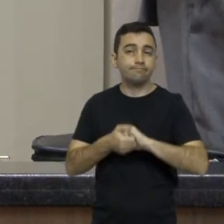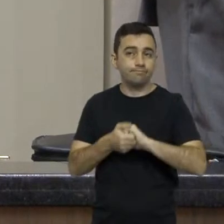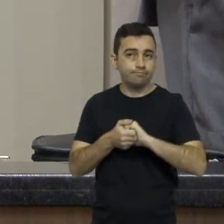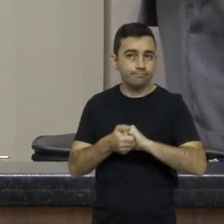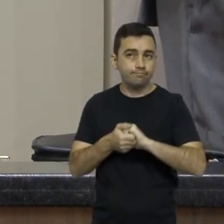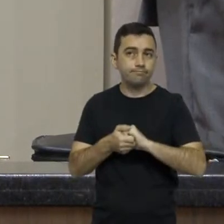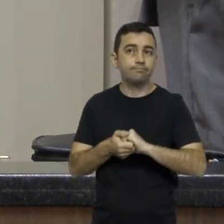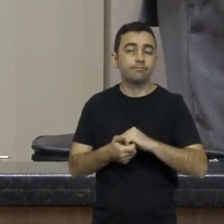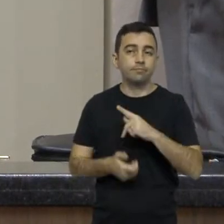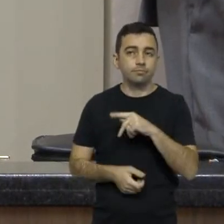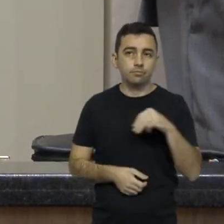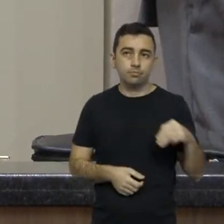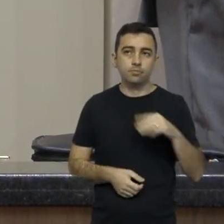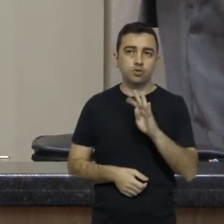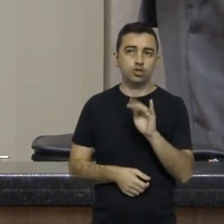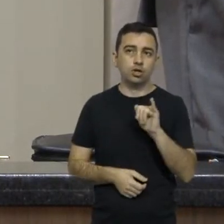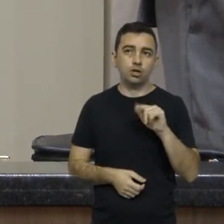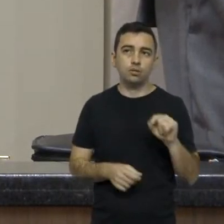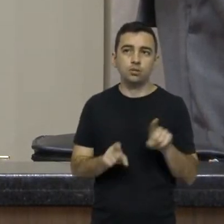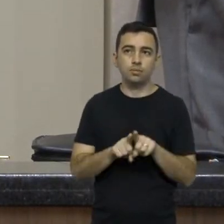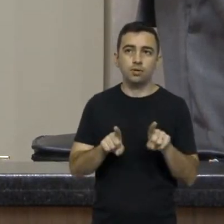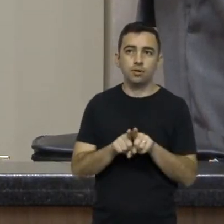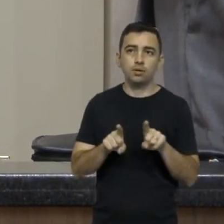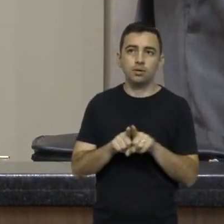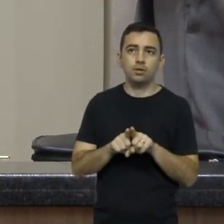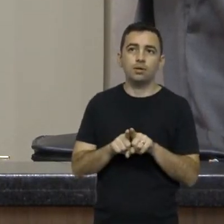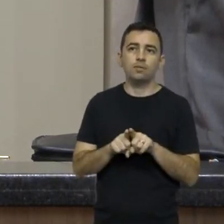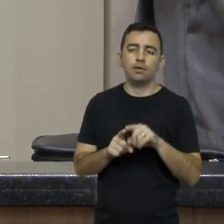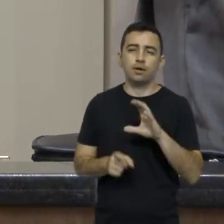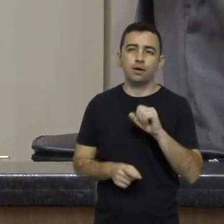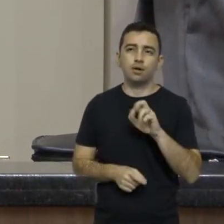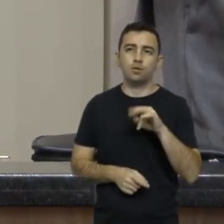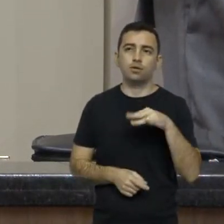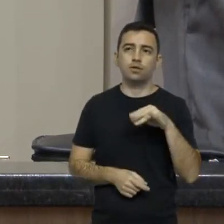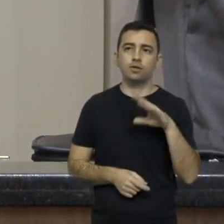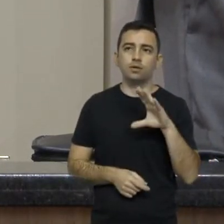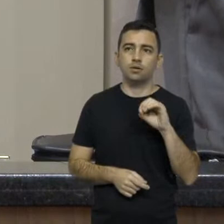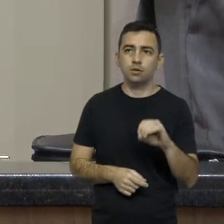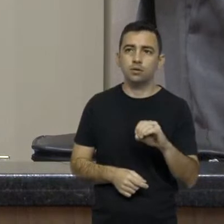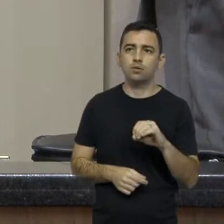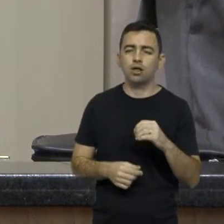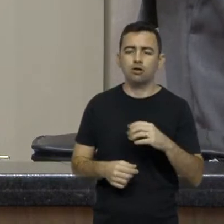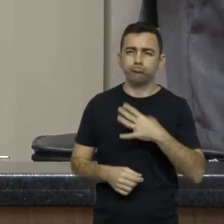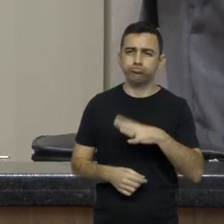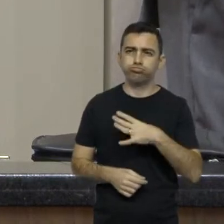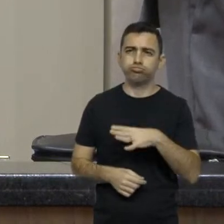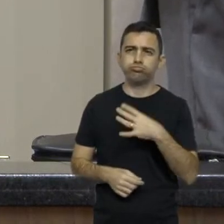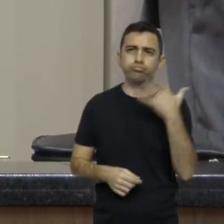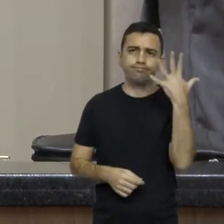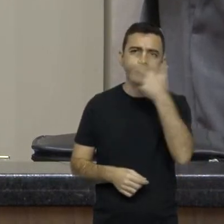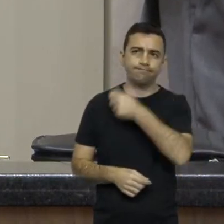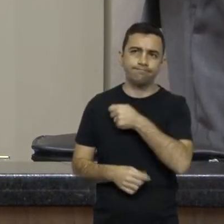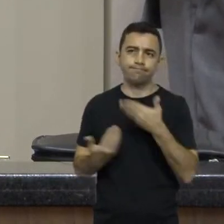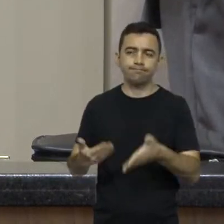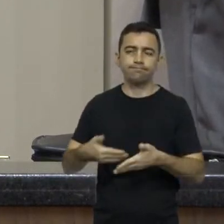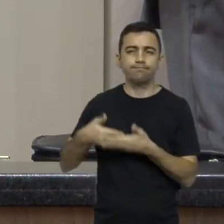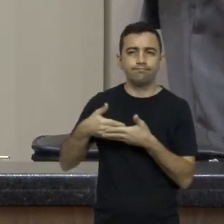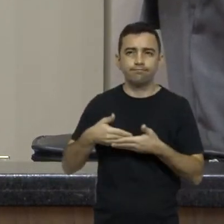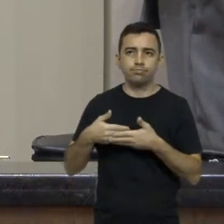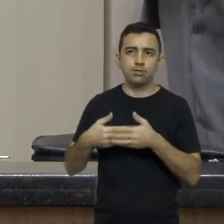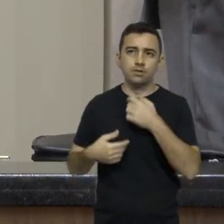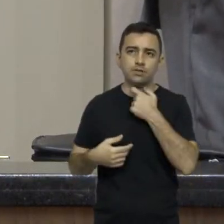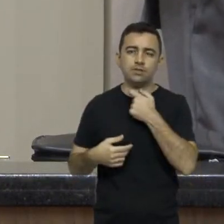da Rosa Calonico e André da Silva, pelo ato de bravura ao salvar um bebê